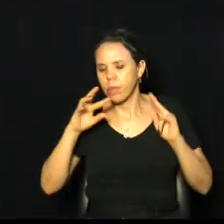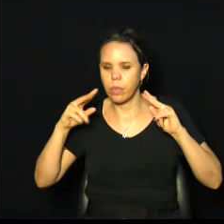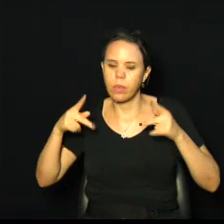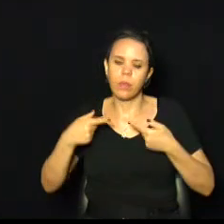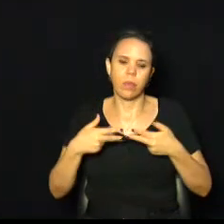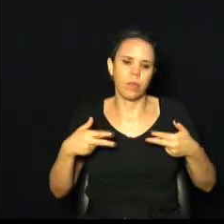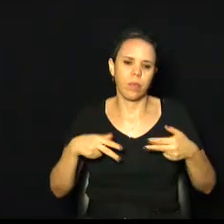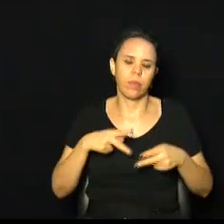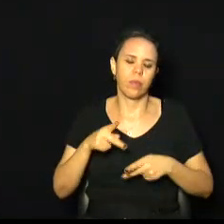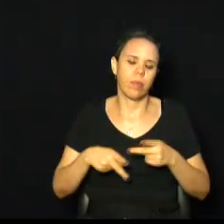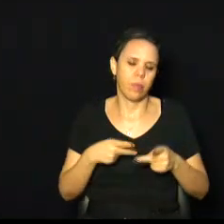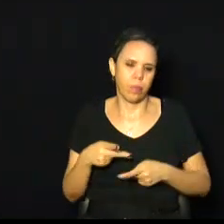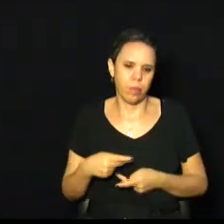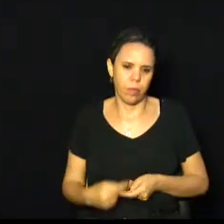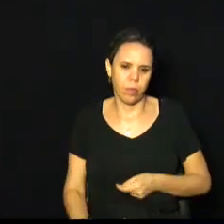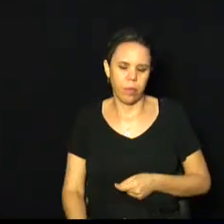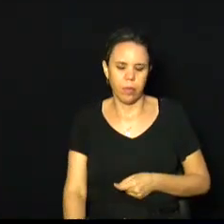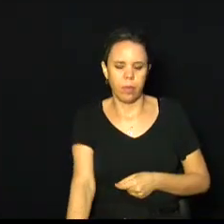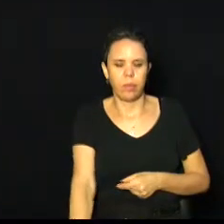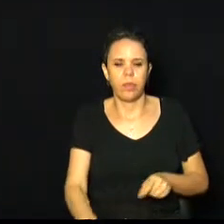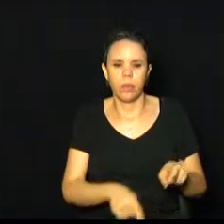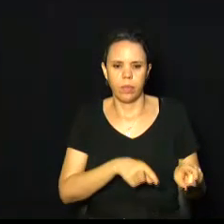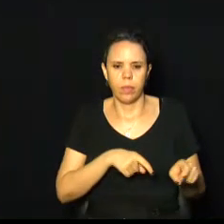humanos, do meio rural.